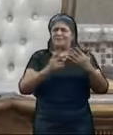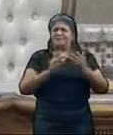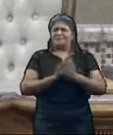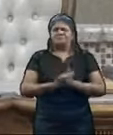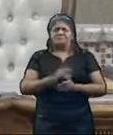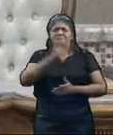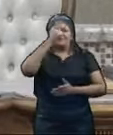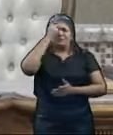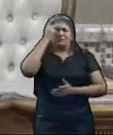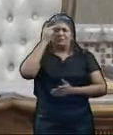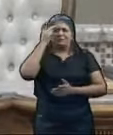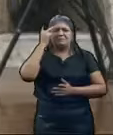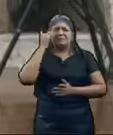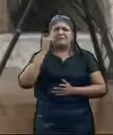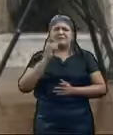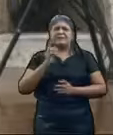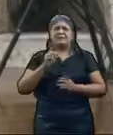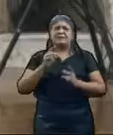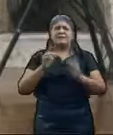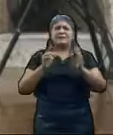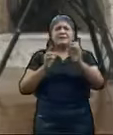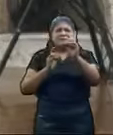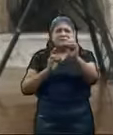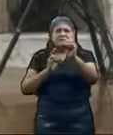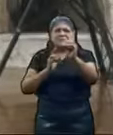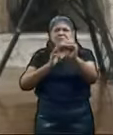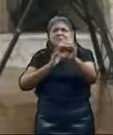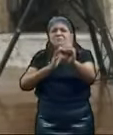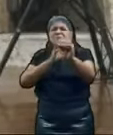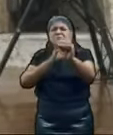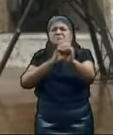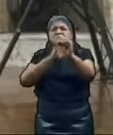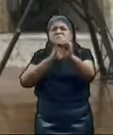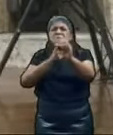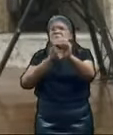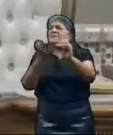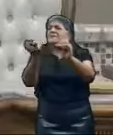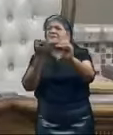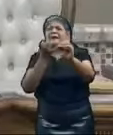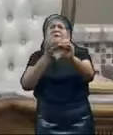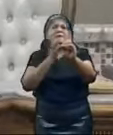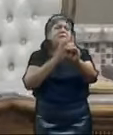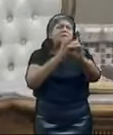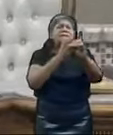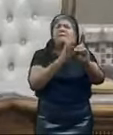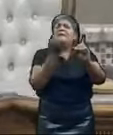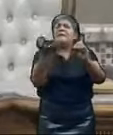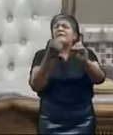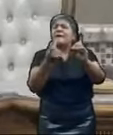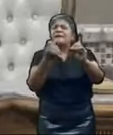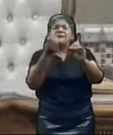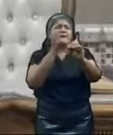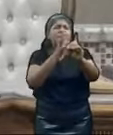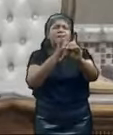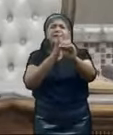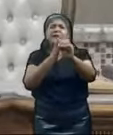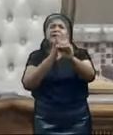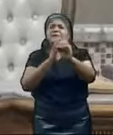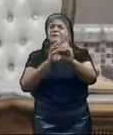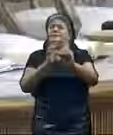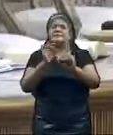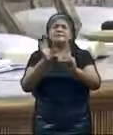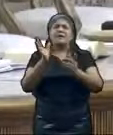quem está me seguindo por interesses materiais se você tem que me seguir Me sigam